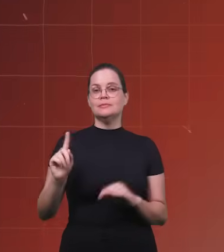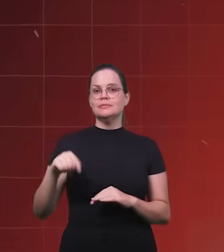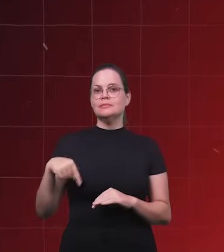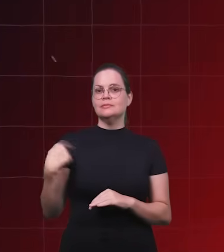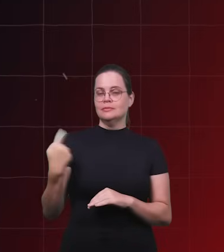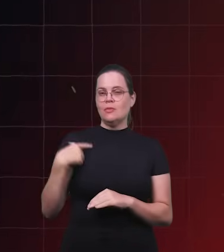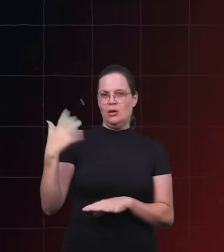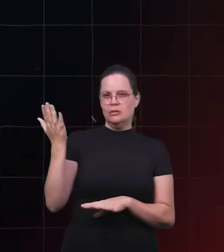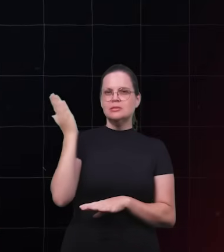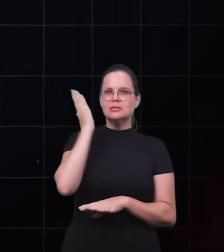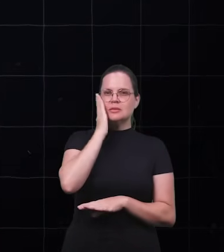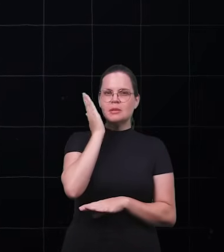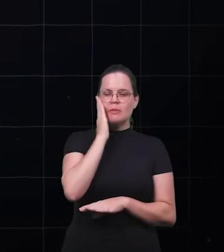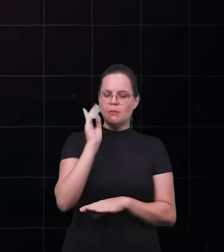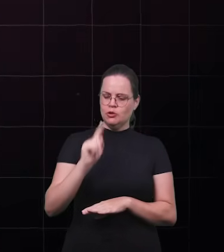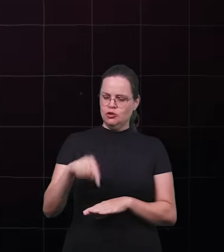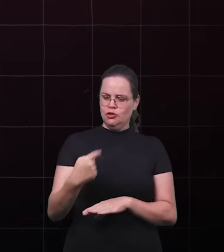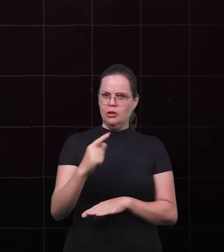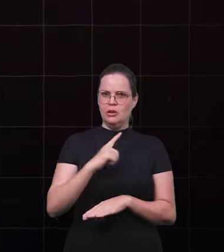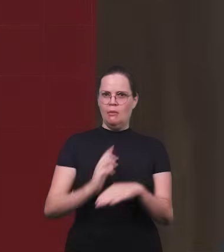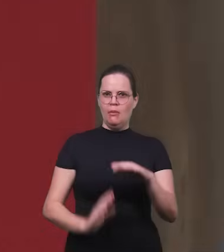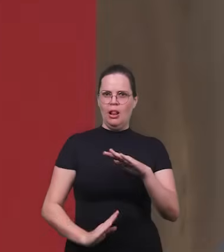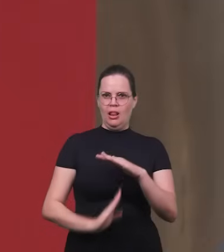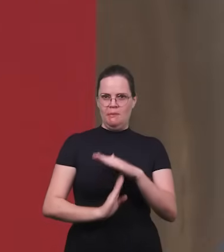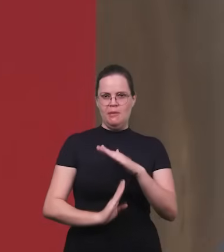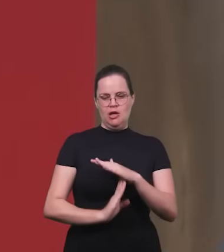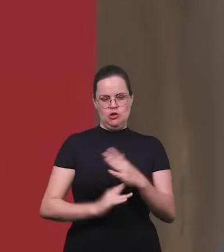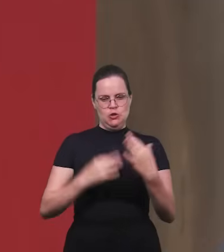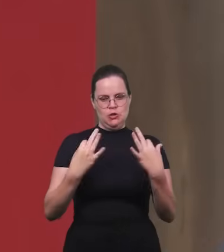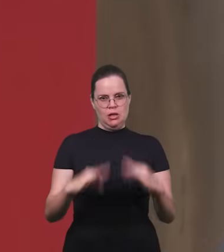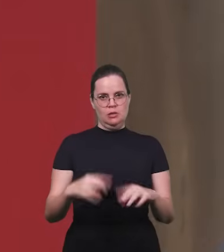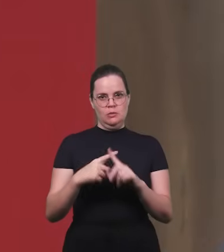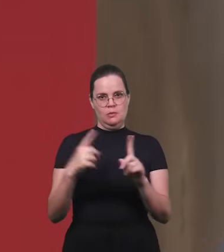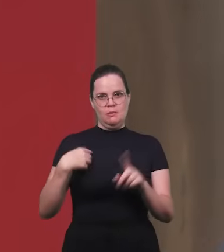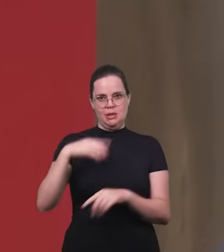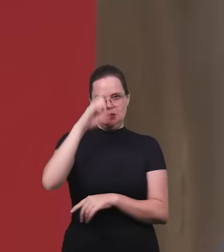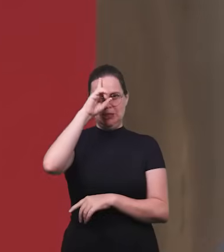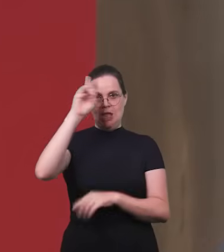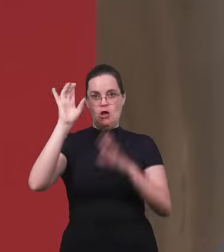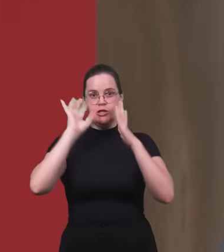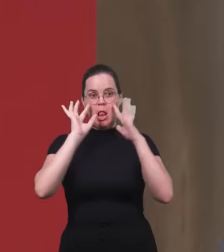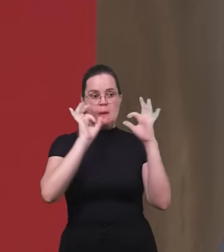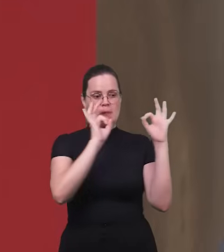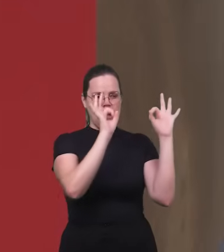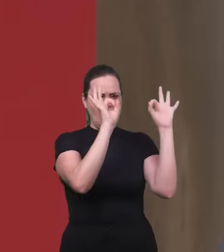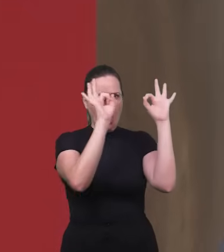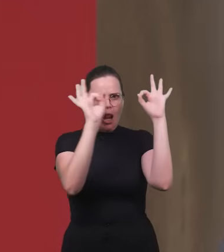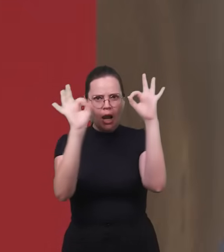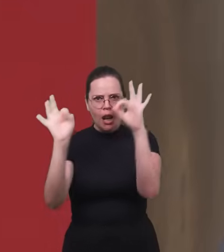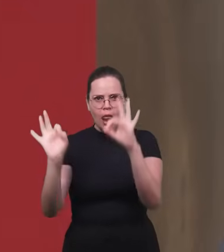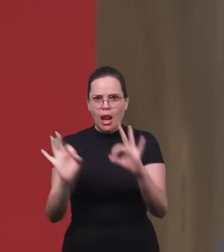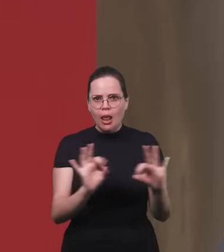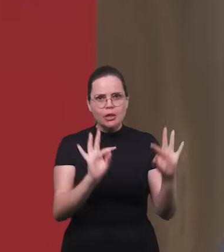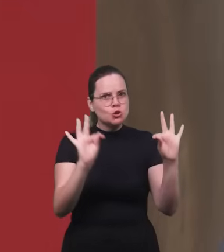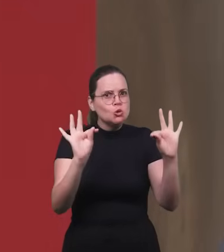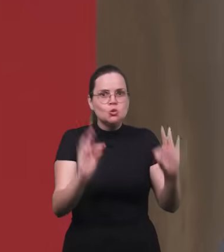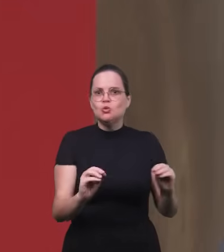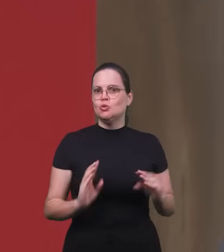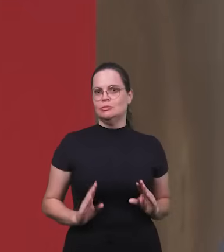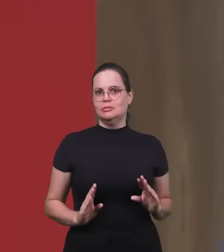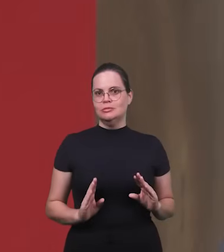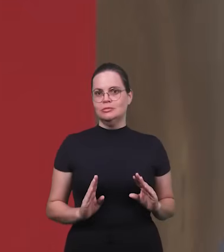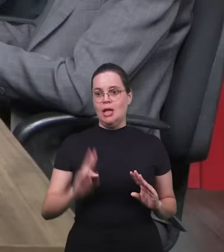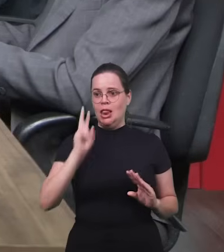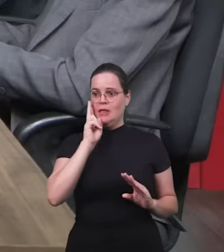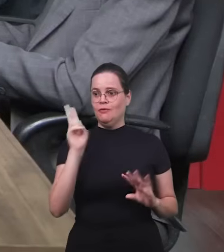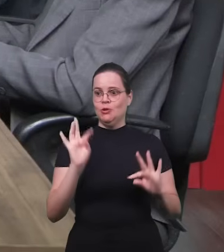obra criadora, nada está encoberto diante dos olhos do Senhor. Então, ele fez tudo, ele criou tudo. Né?